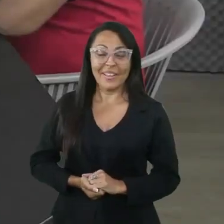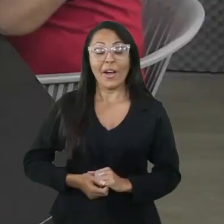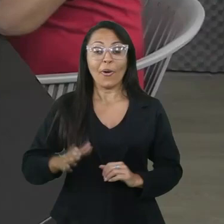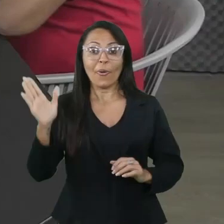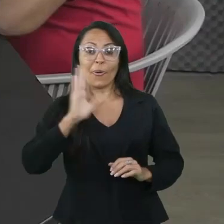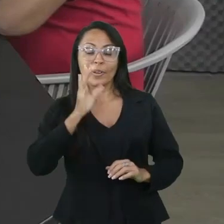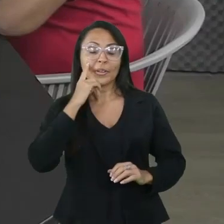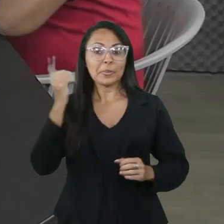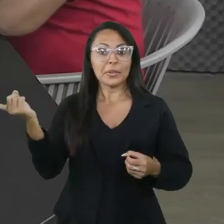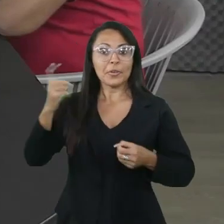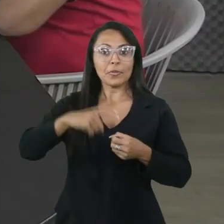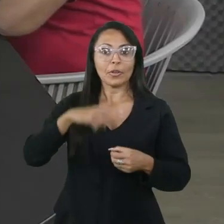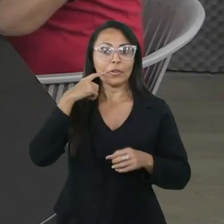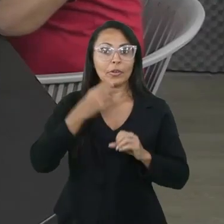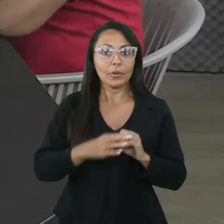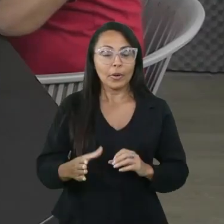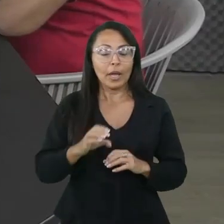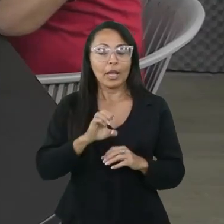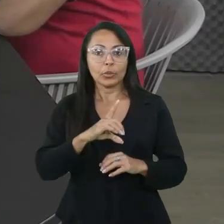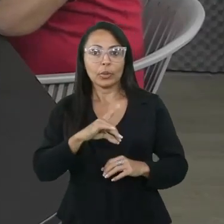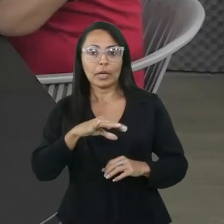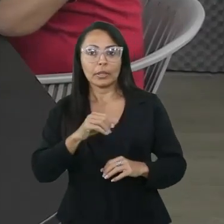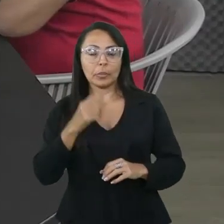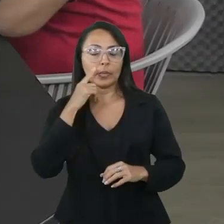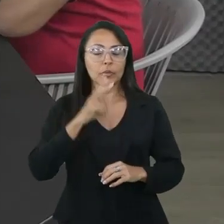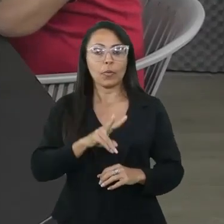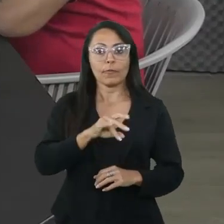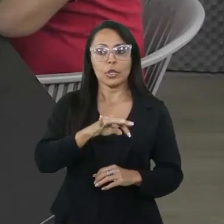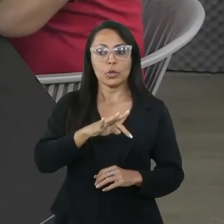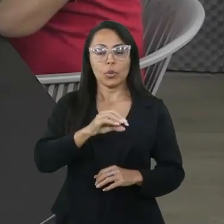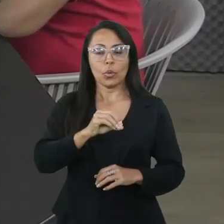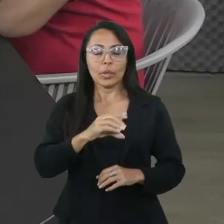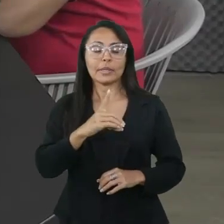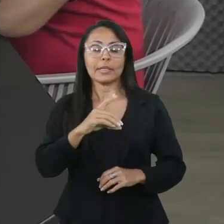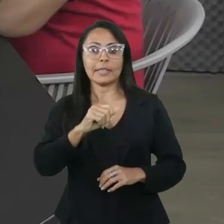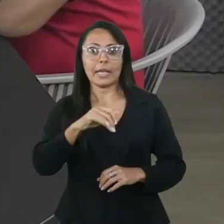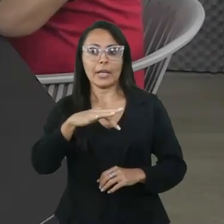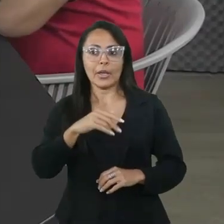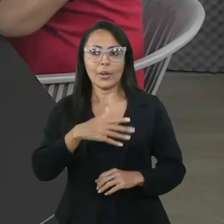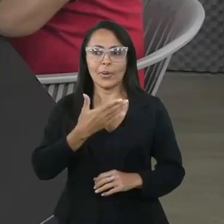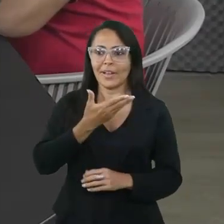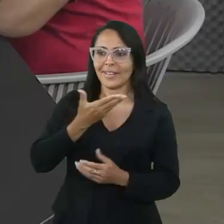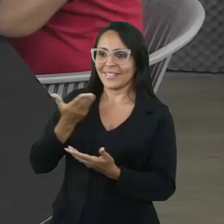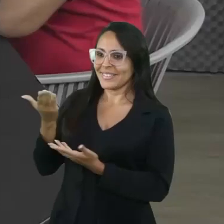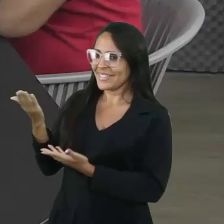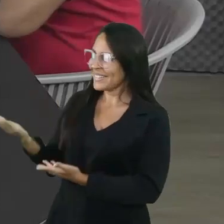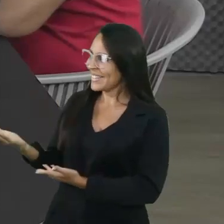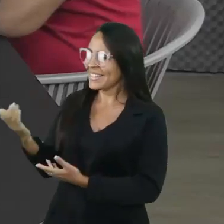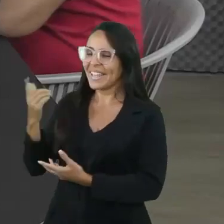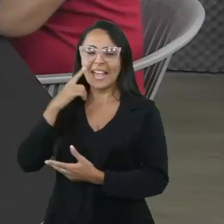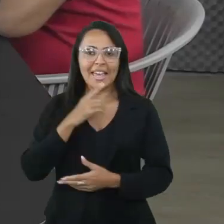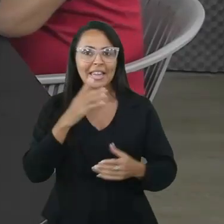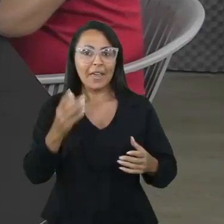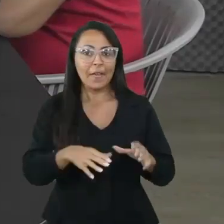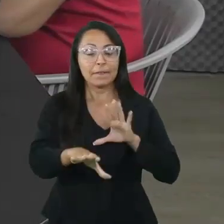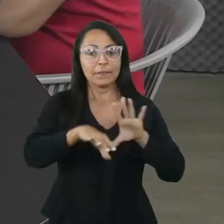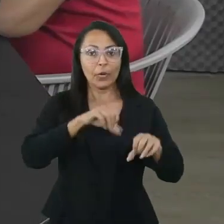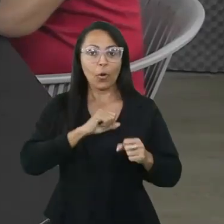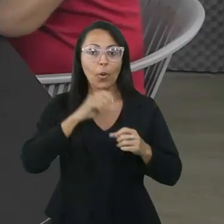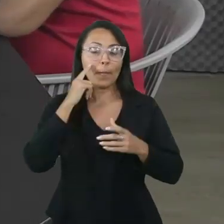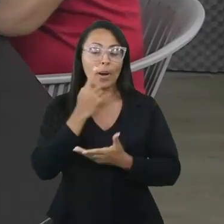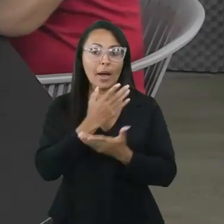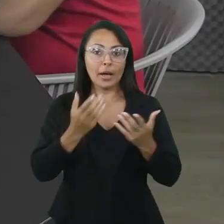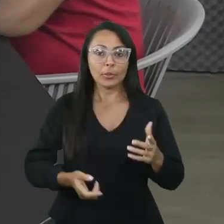Estamos de volta com o Educadoc, dessa vez recebendo o professor Vitor Rebelo e Daniel Ramos. Vitor Rebelo é licenciado em Letras pela Universidade Federal do Rio